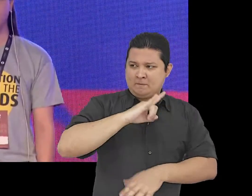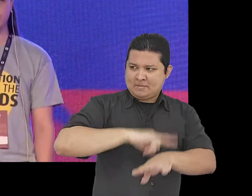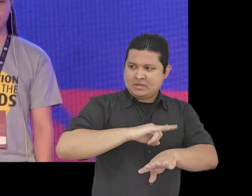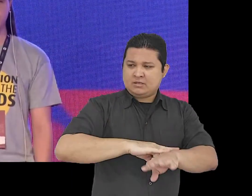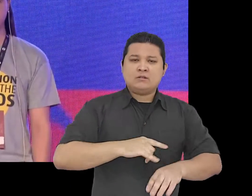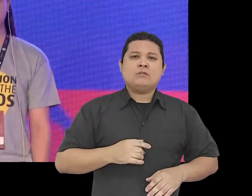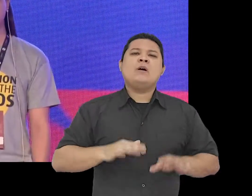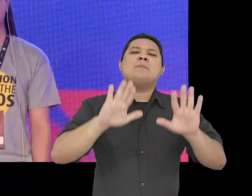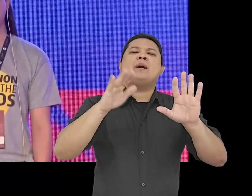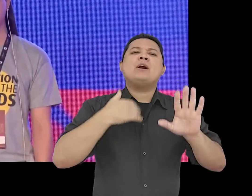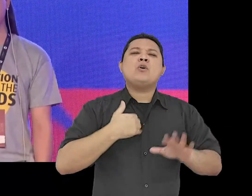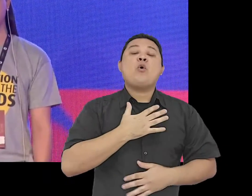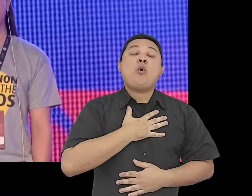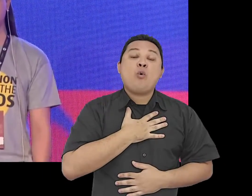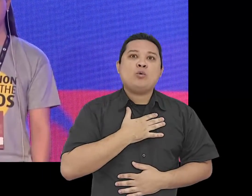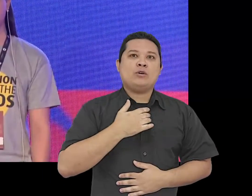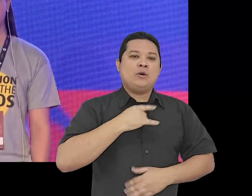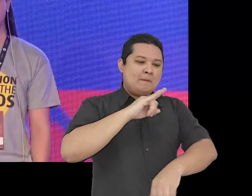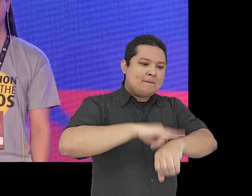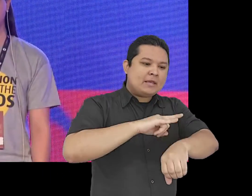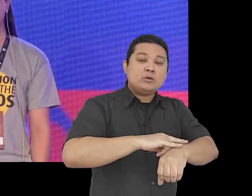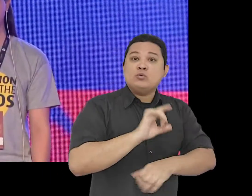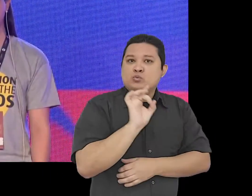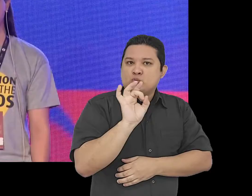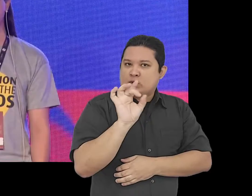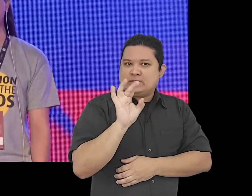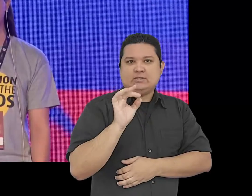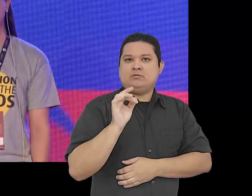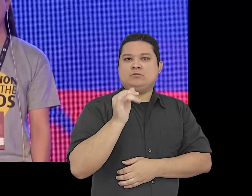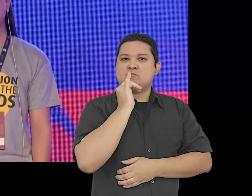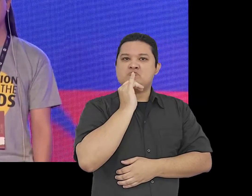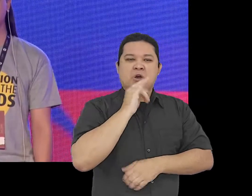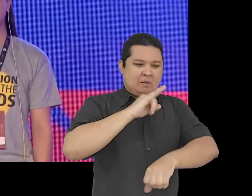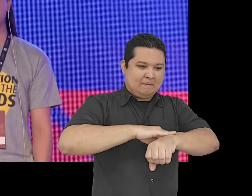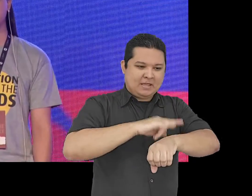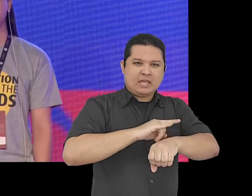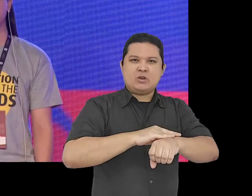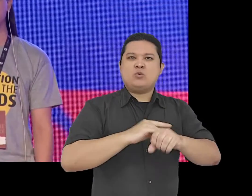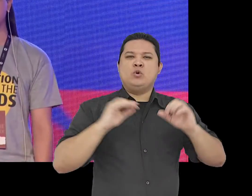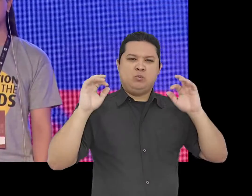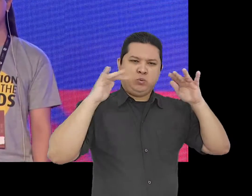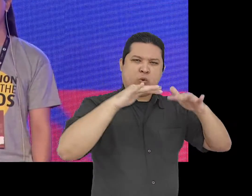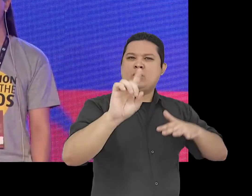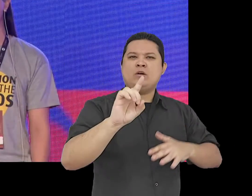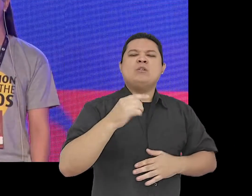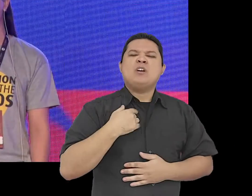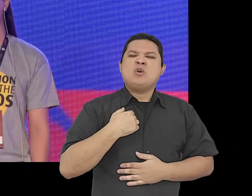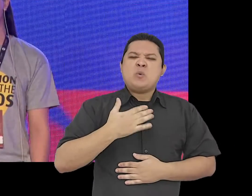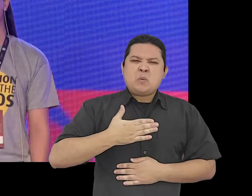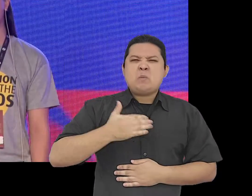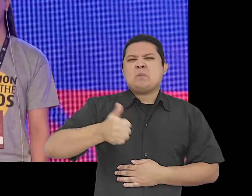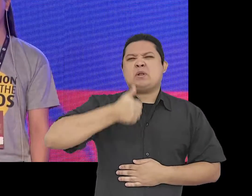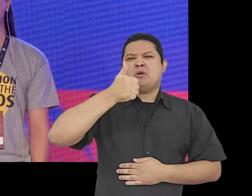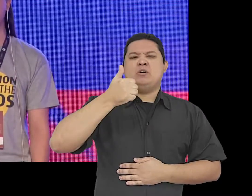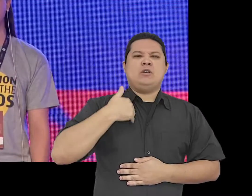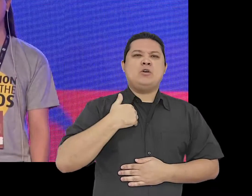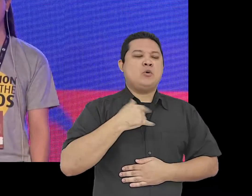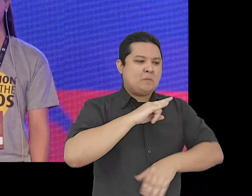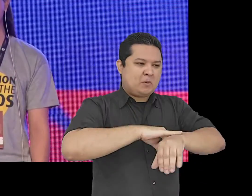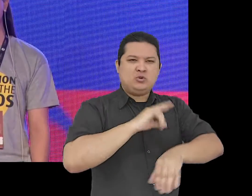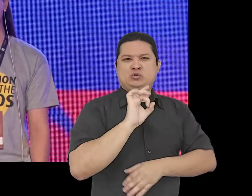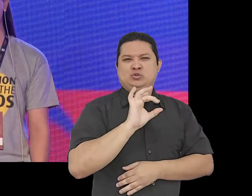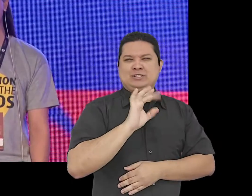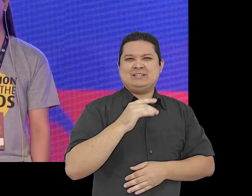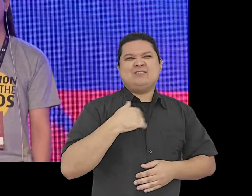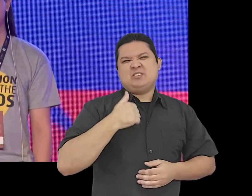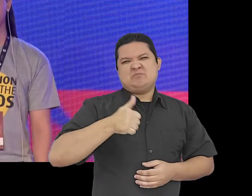banheiro individual, assim, por quê? Porque eu posso ir lá, posso ir no banheiro, posso lavar a mão, posso fazer tudo o que eu quiser, não preciso de ajuda, não tem a chance de esbarrar em